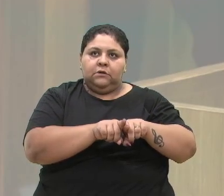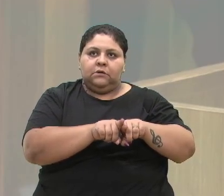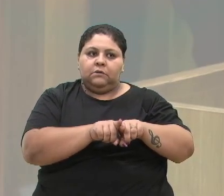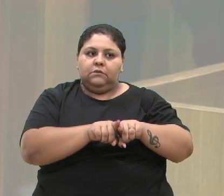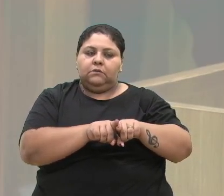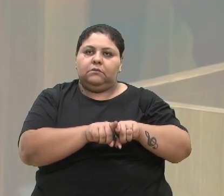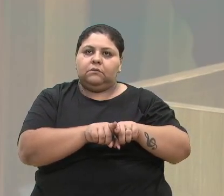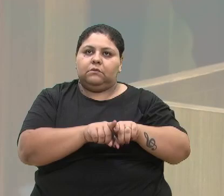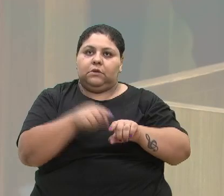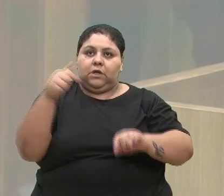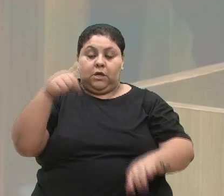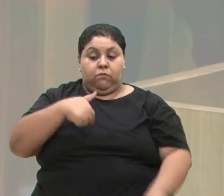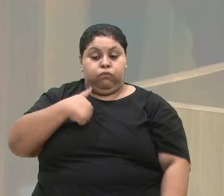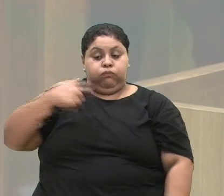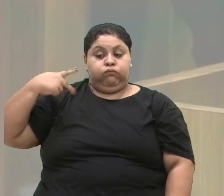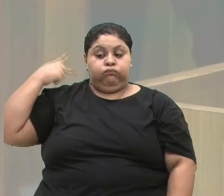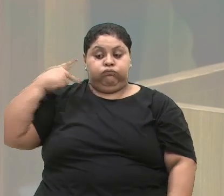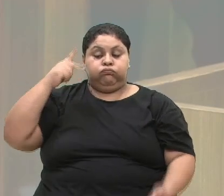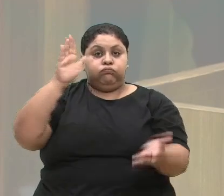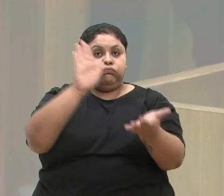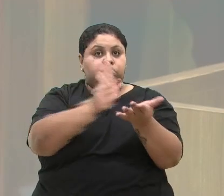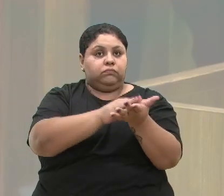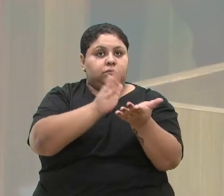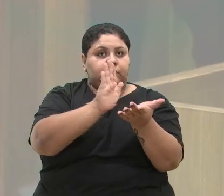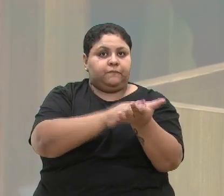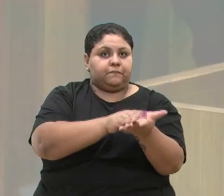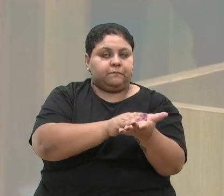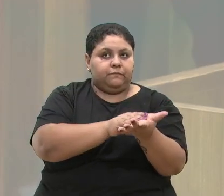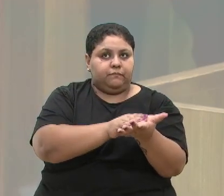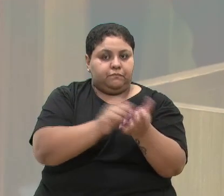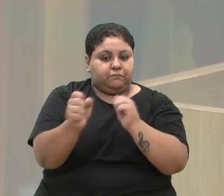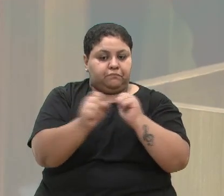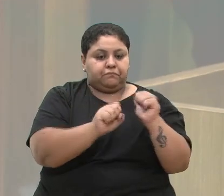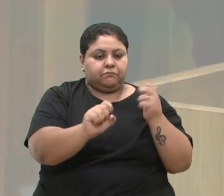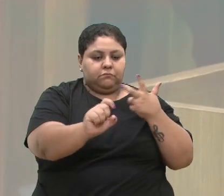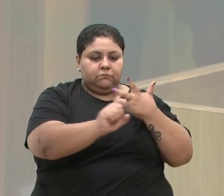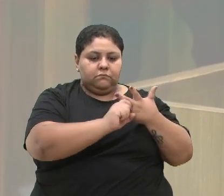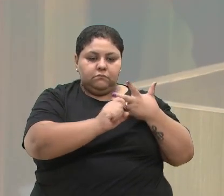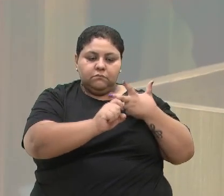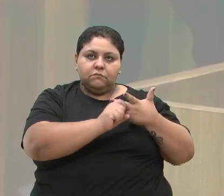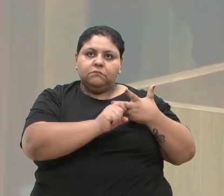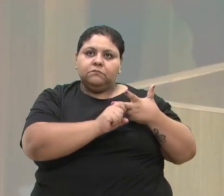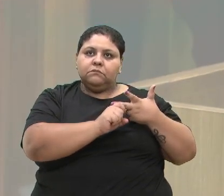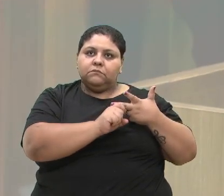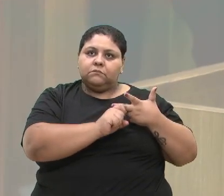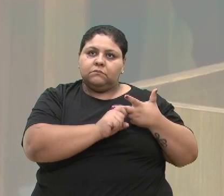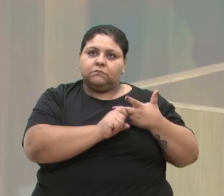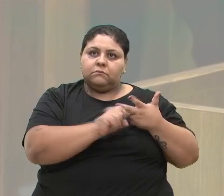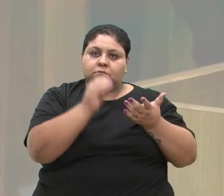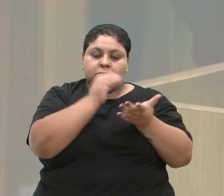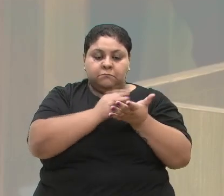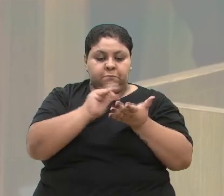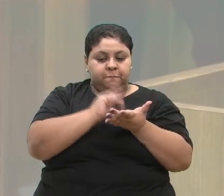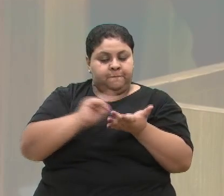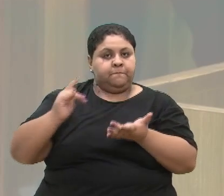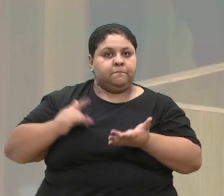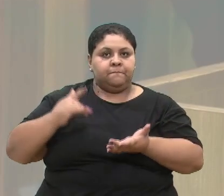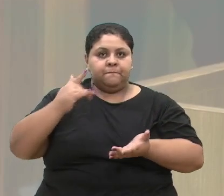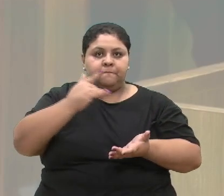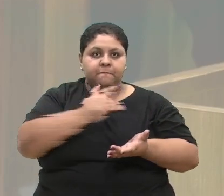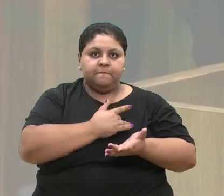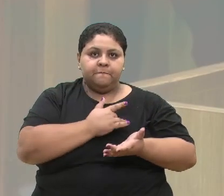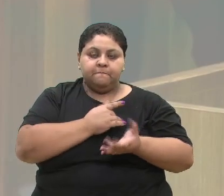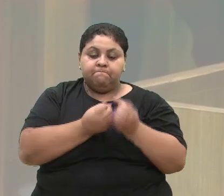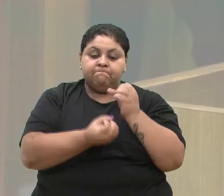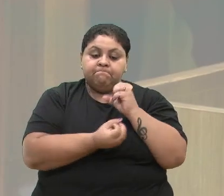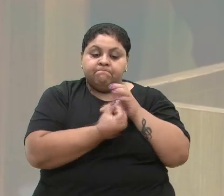esse vereador propôs para o Poder Executivo, para a Secretária de Saúde,